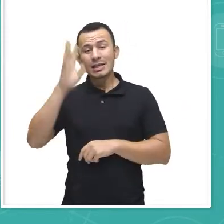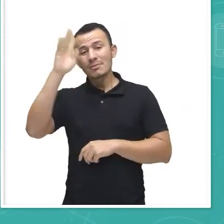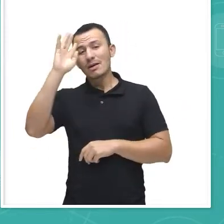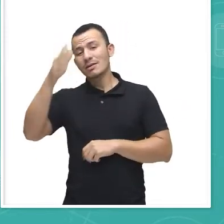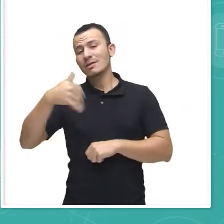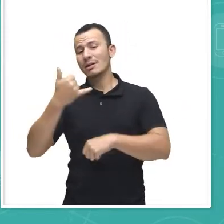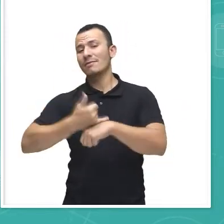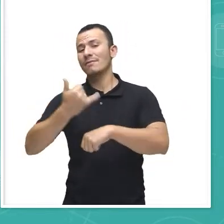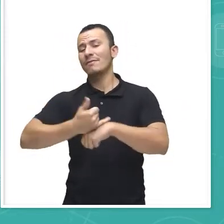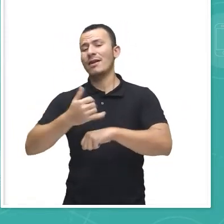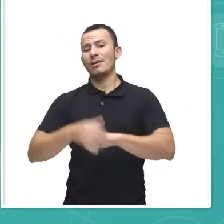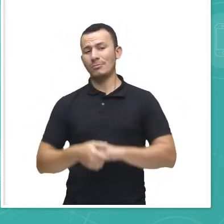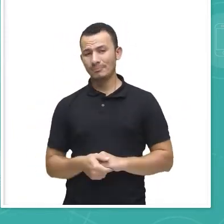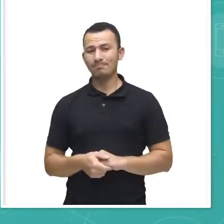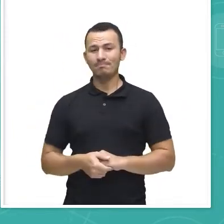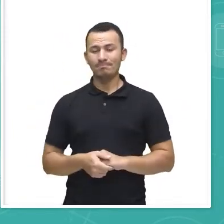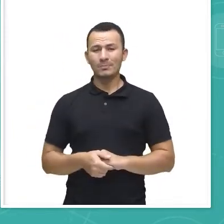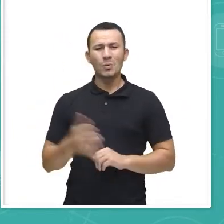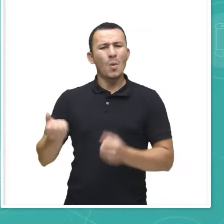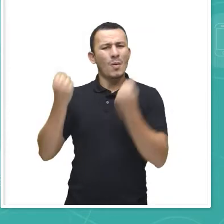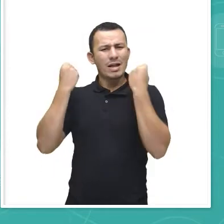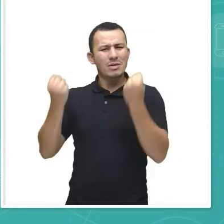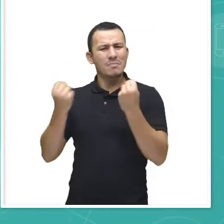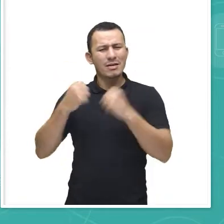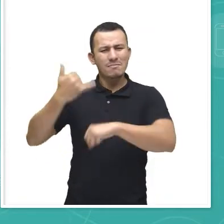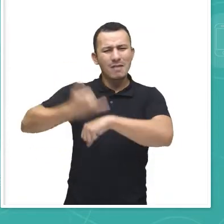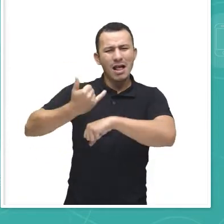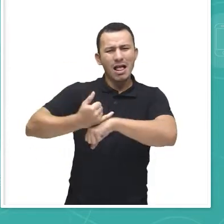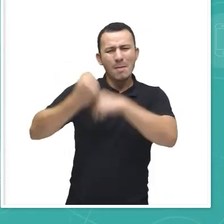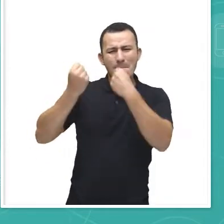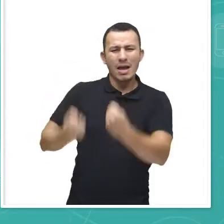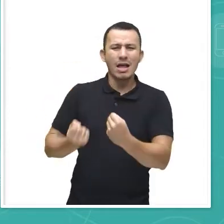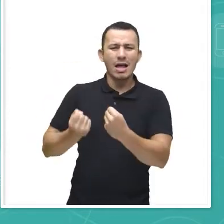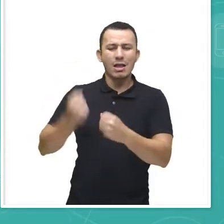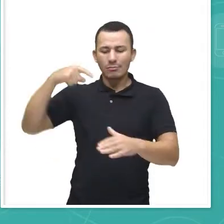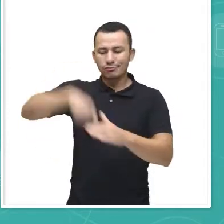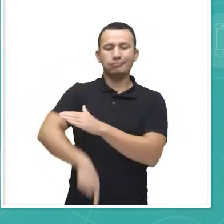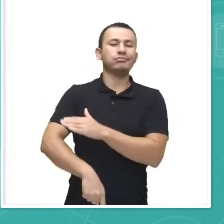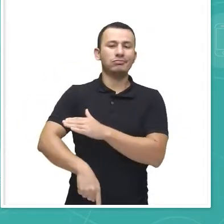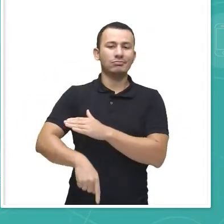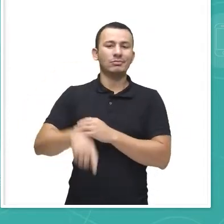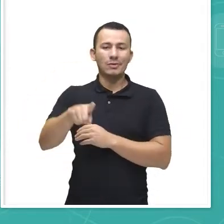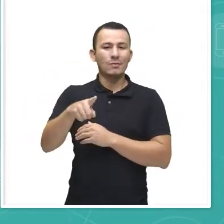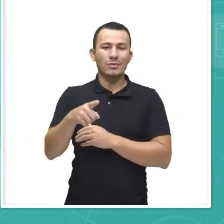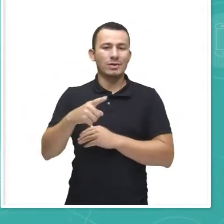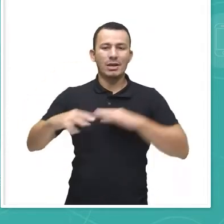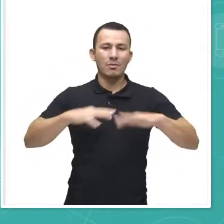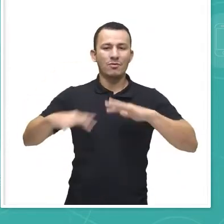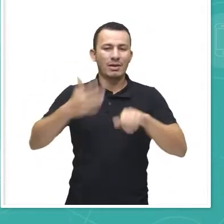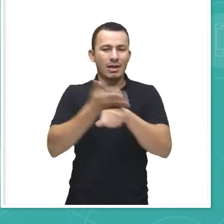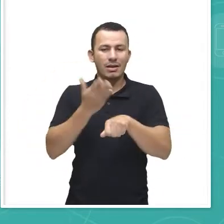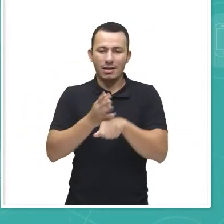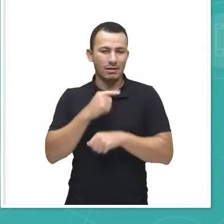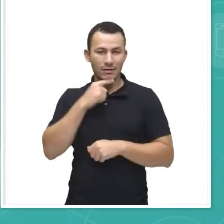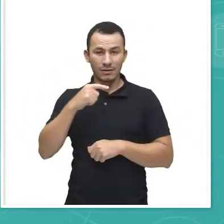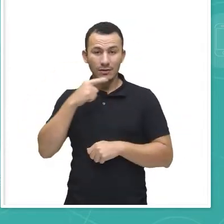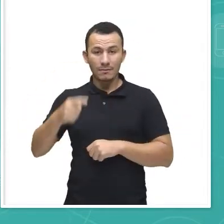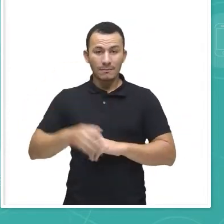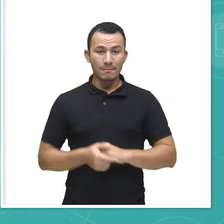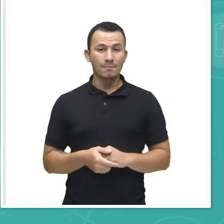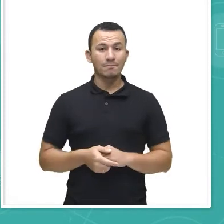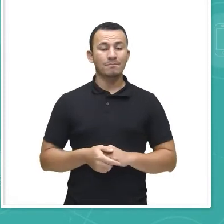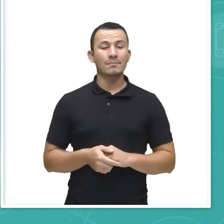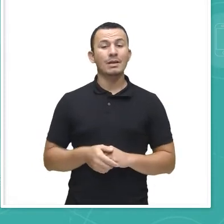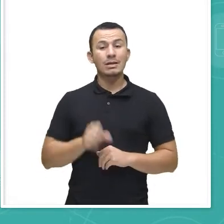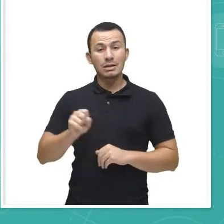Se fosse pesado que nem o das academias, ele iria para o fundo, você não conseguiria trabalhar direito. Então, sendo com